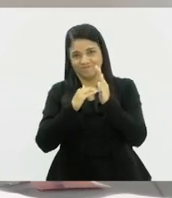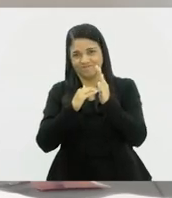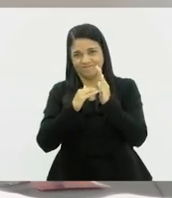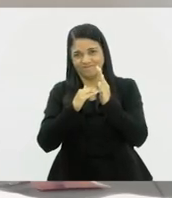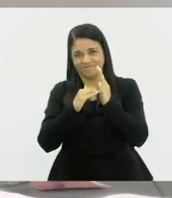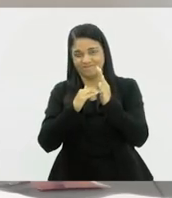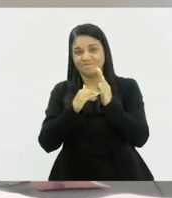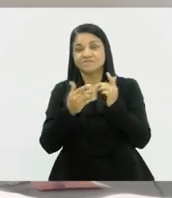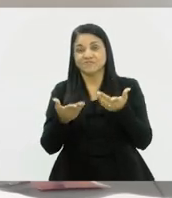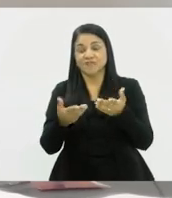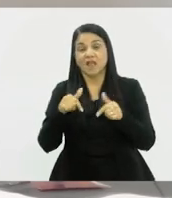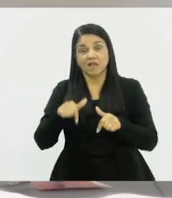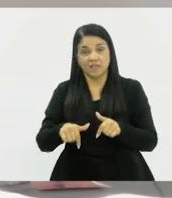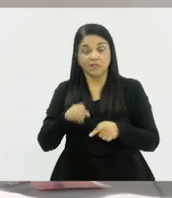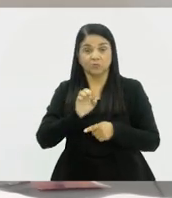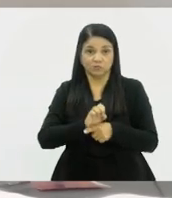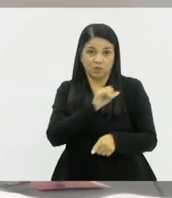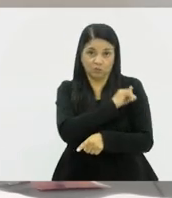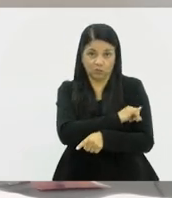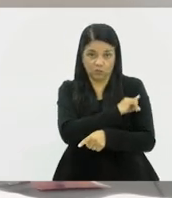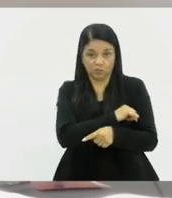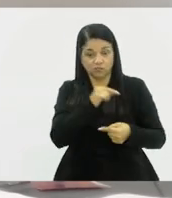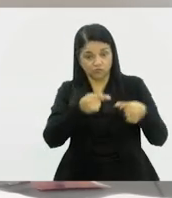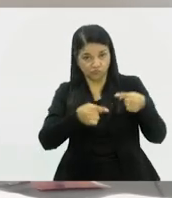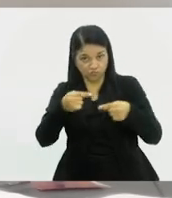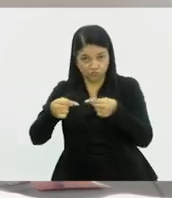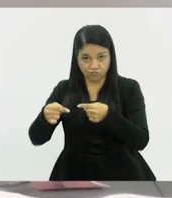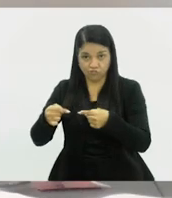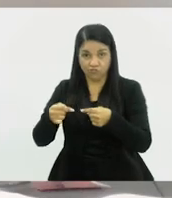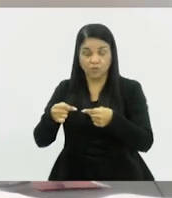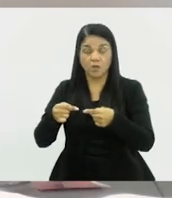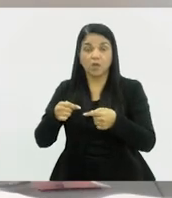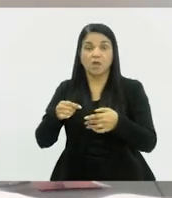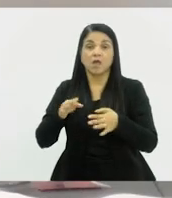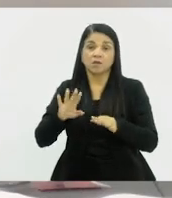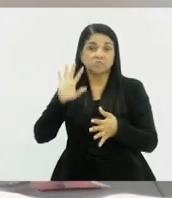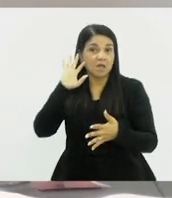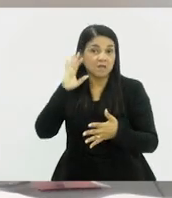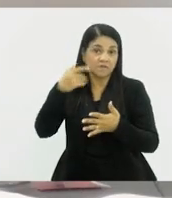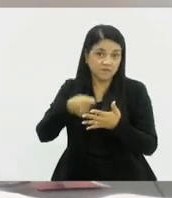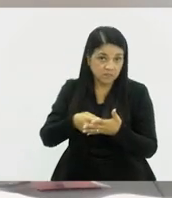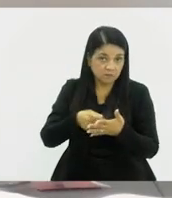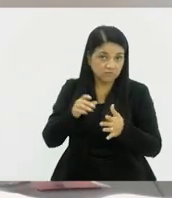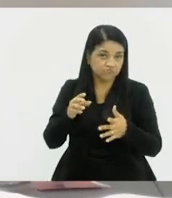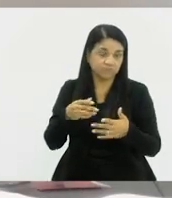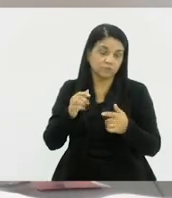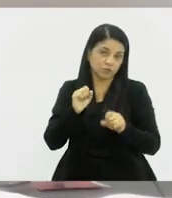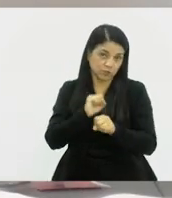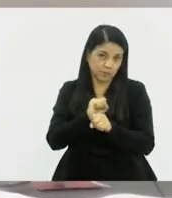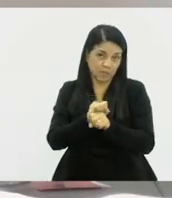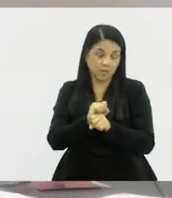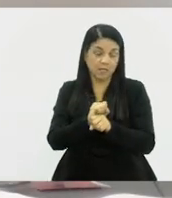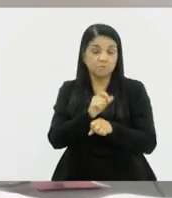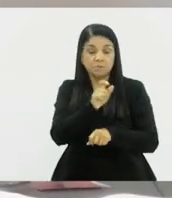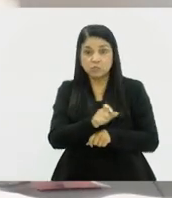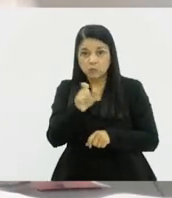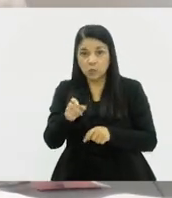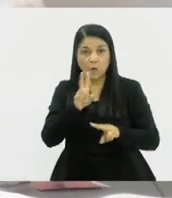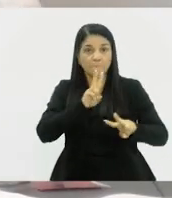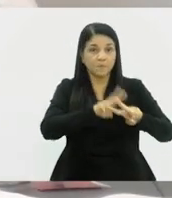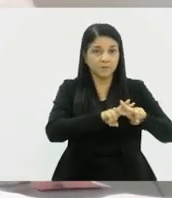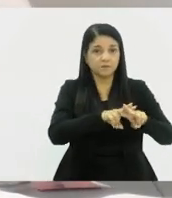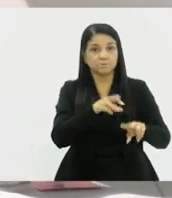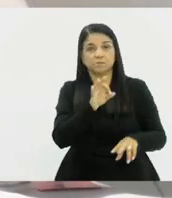Janeiro mesmo Enquanto isso não é definido as pessoas continuam sendo presas pelos